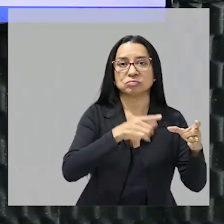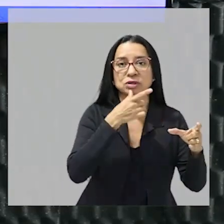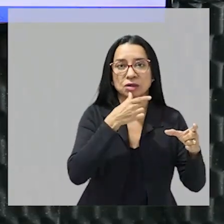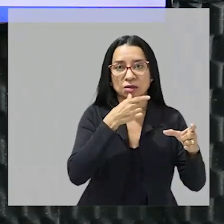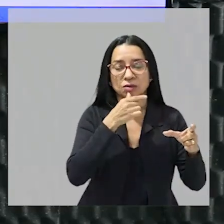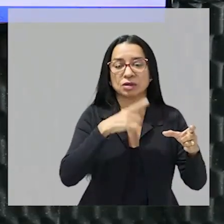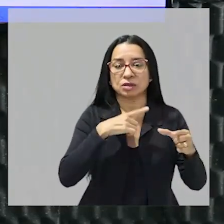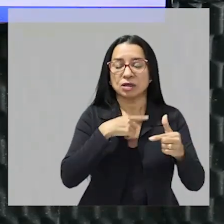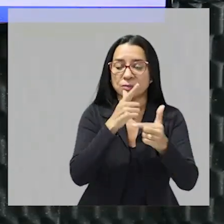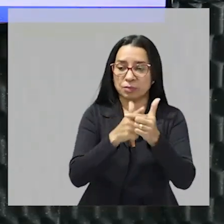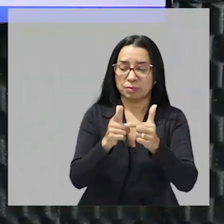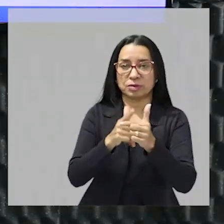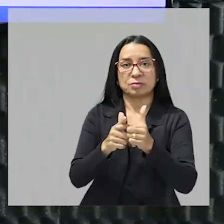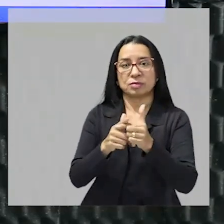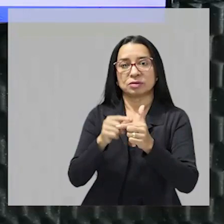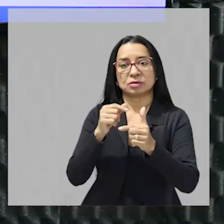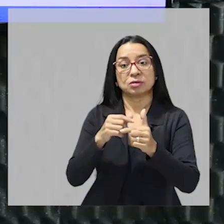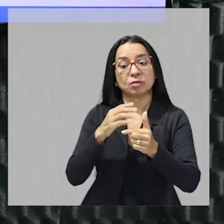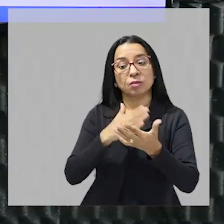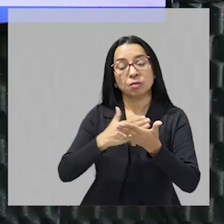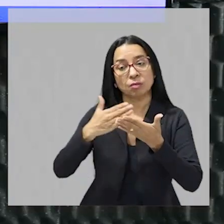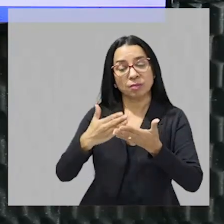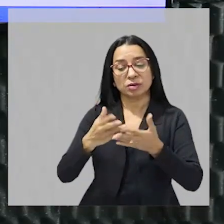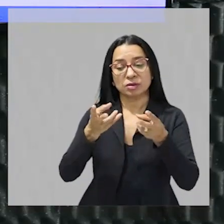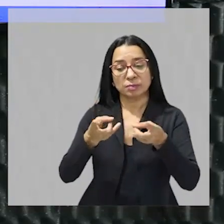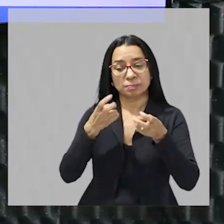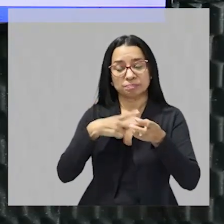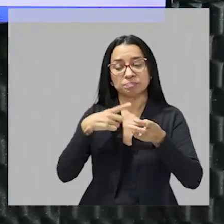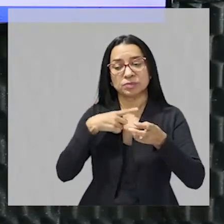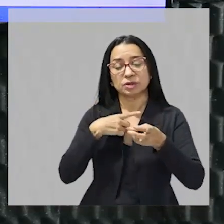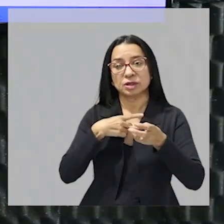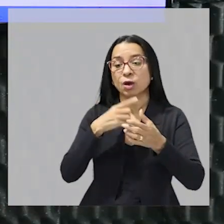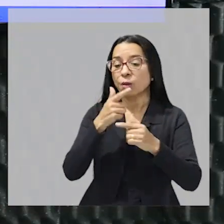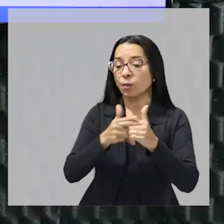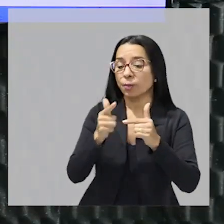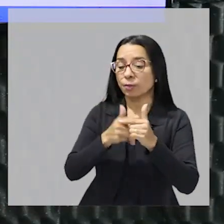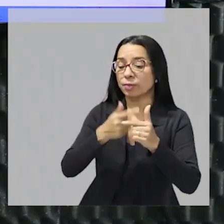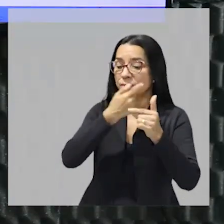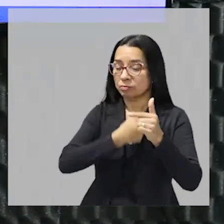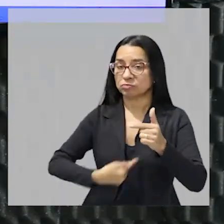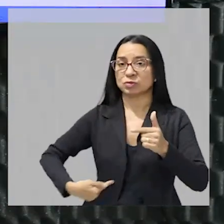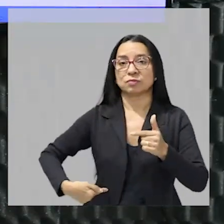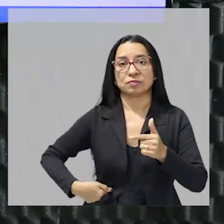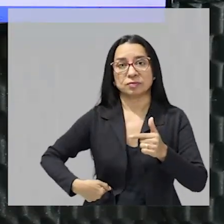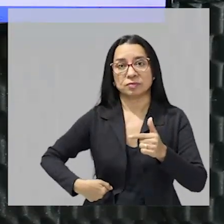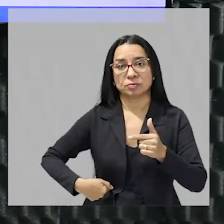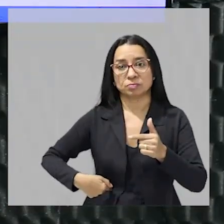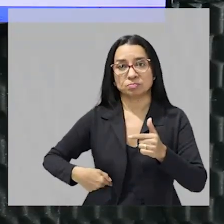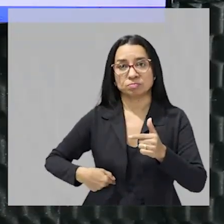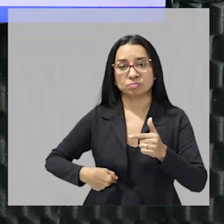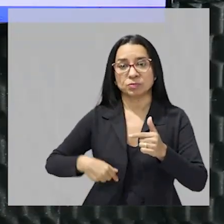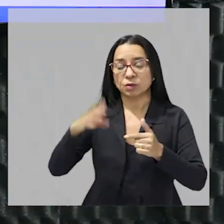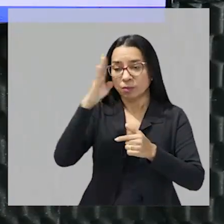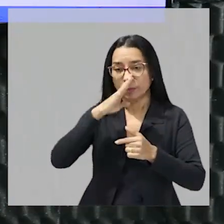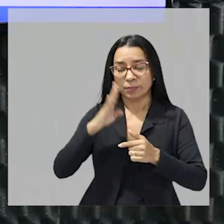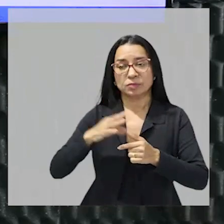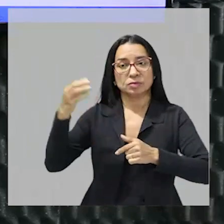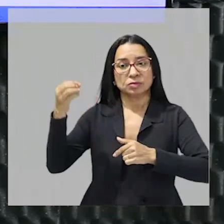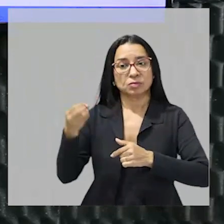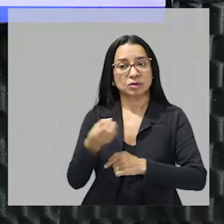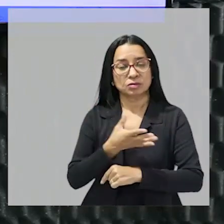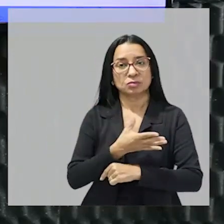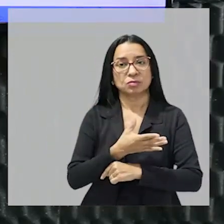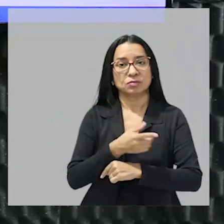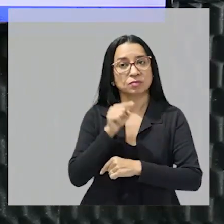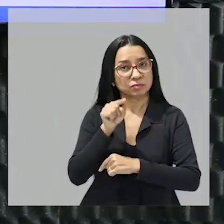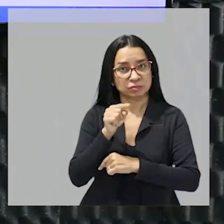aí que existe um problema claro de gestão. Qual seria a solução? Para o Brasil, isso daí não é uma coisa recente. O Brasil, você que está me